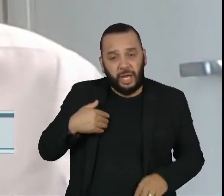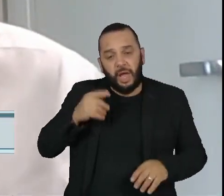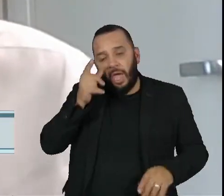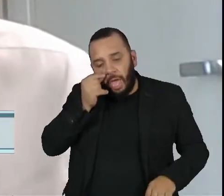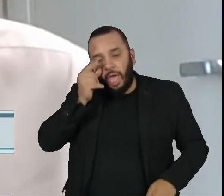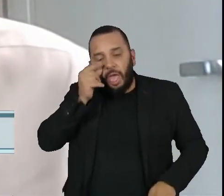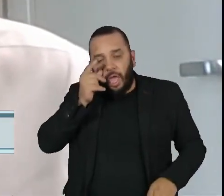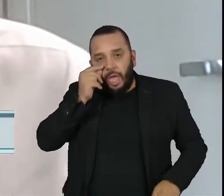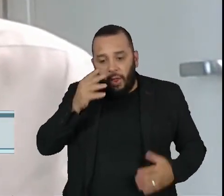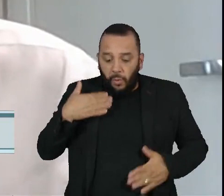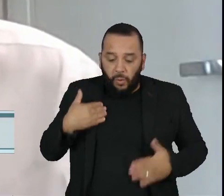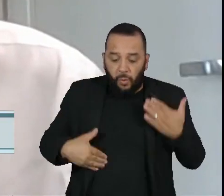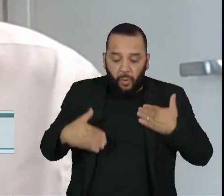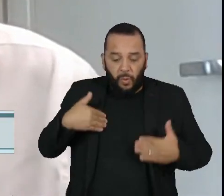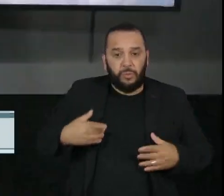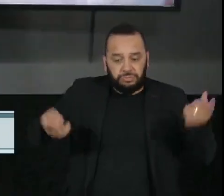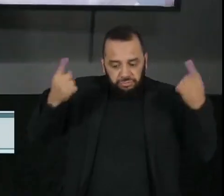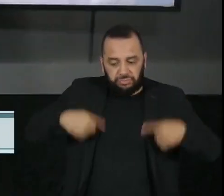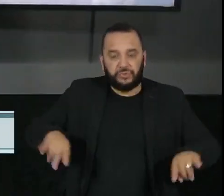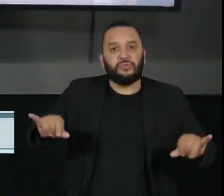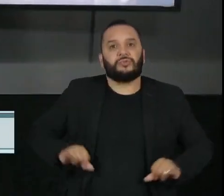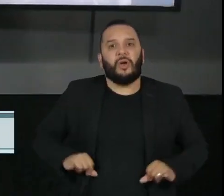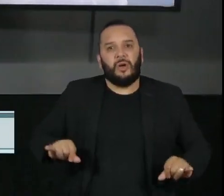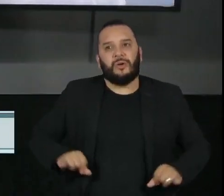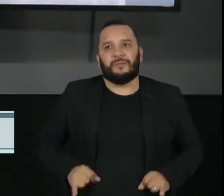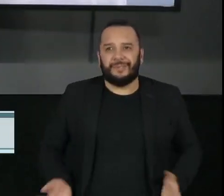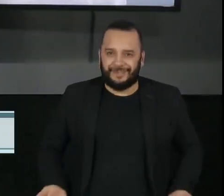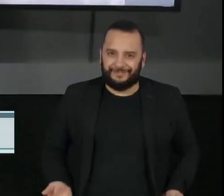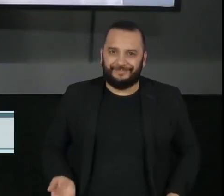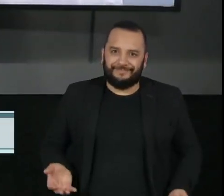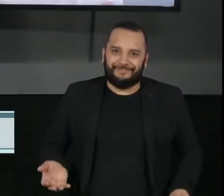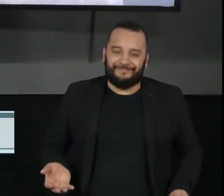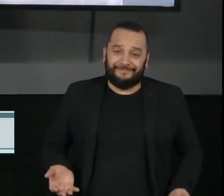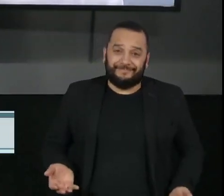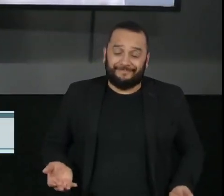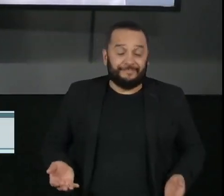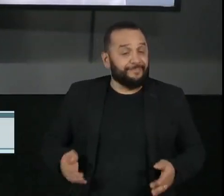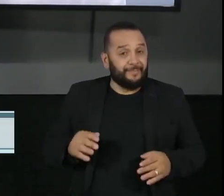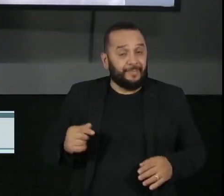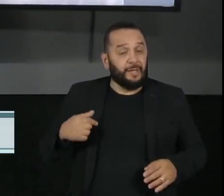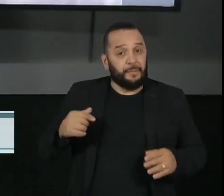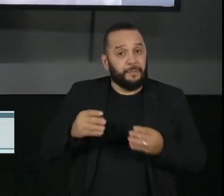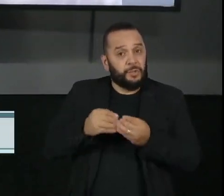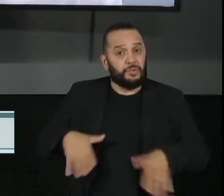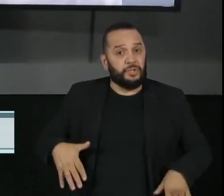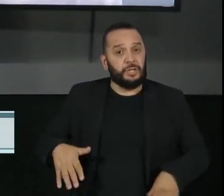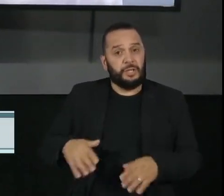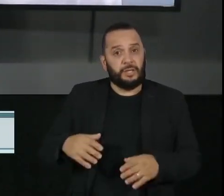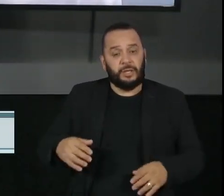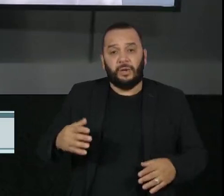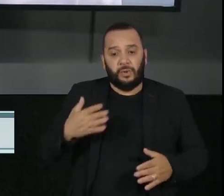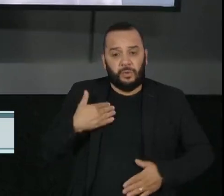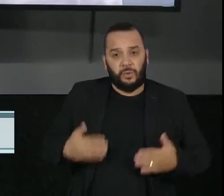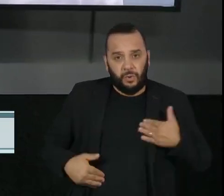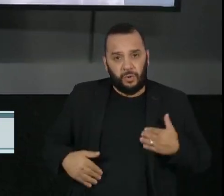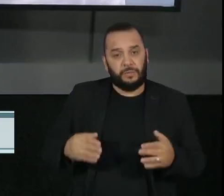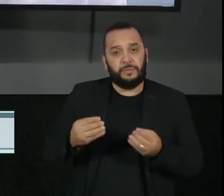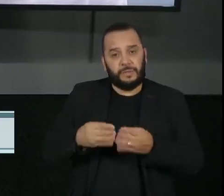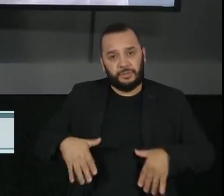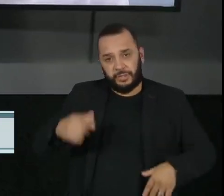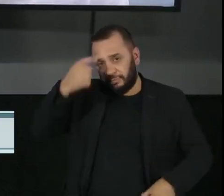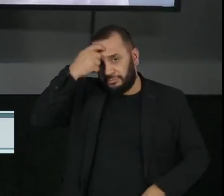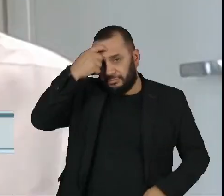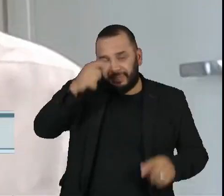sofre com a falta de sono, né, da pessoa com insônia, né? Isso vale para a saúde física, para a saúde mental e porque a gente chama também de